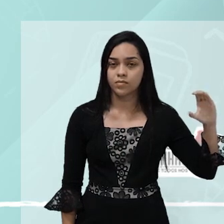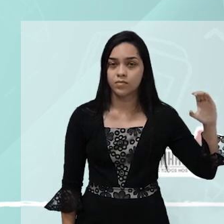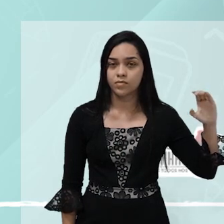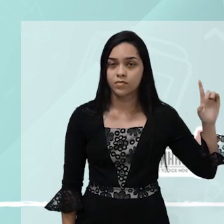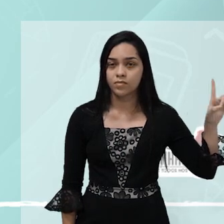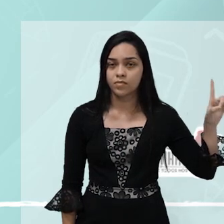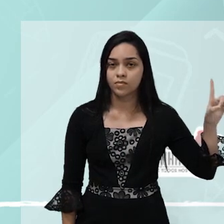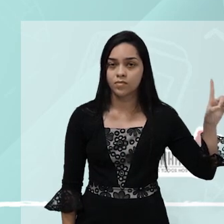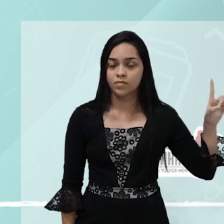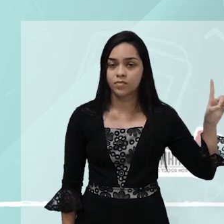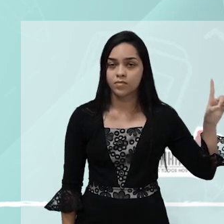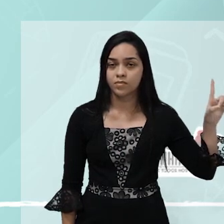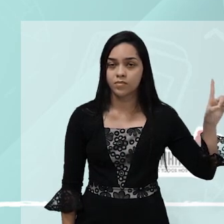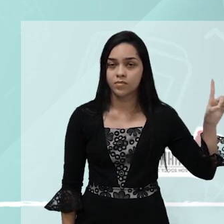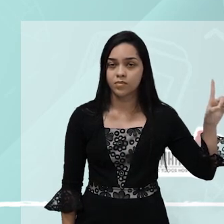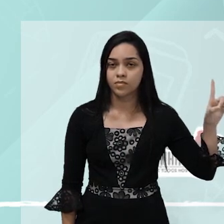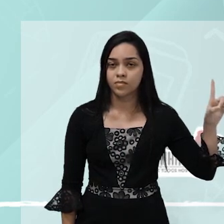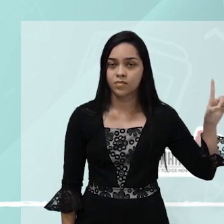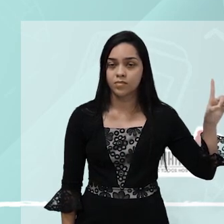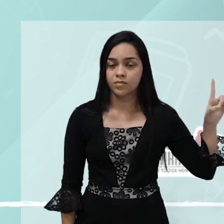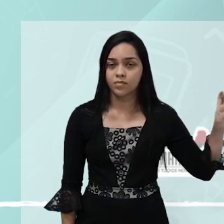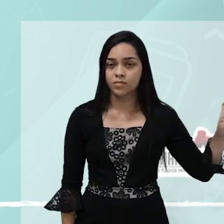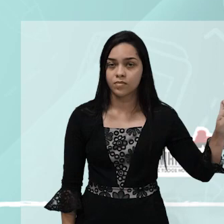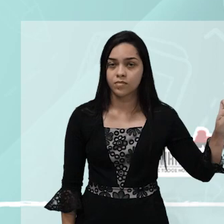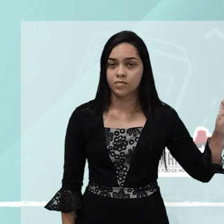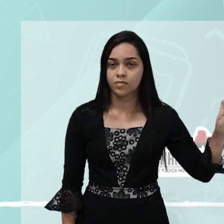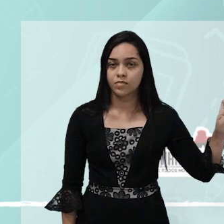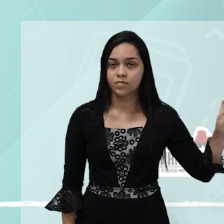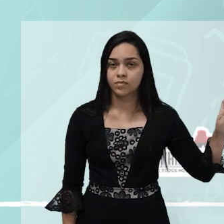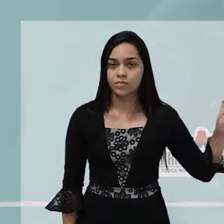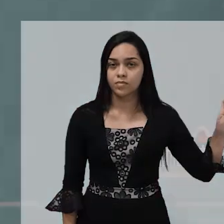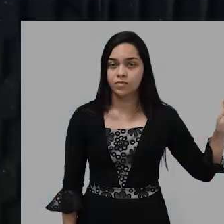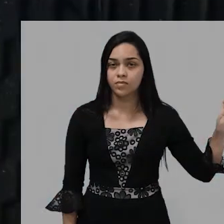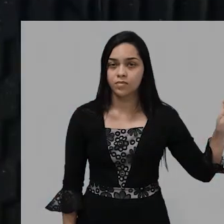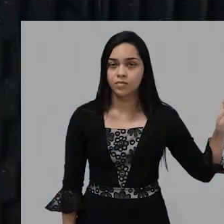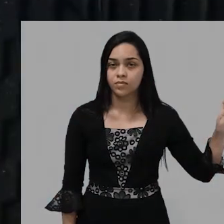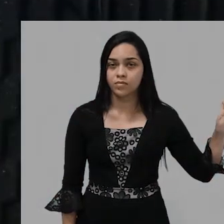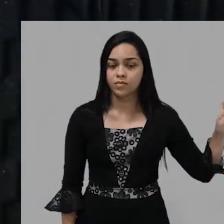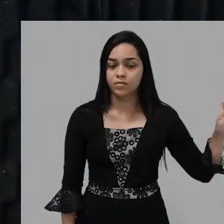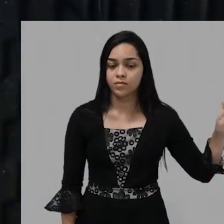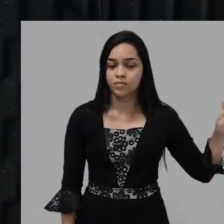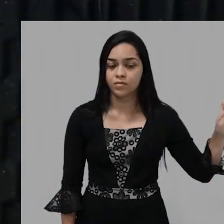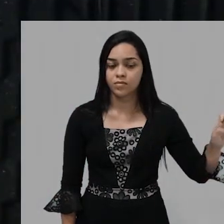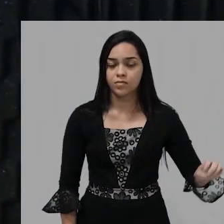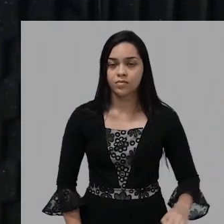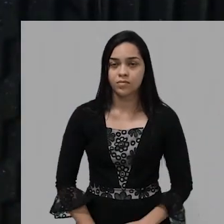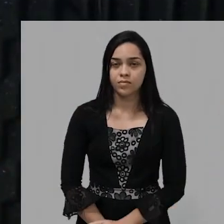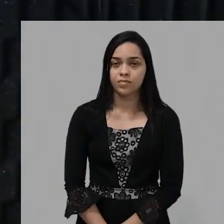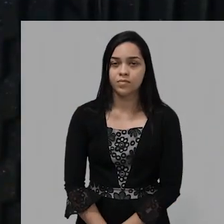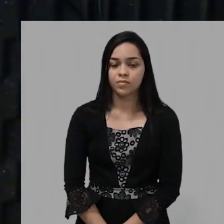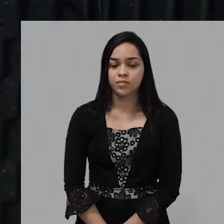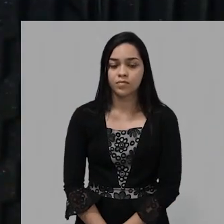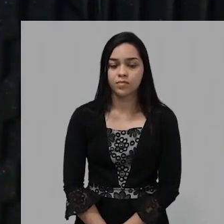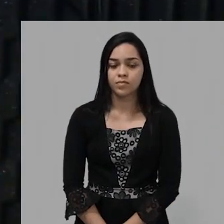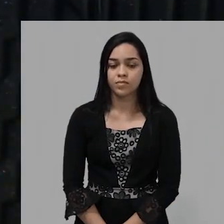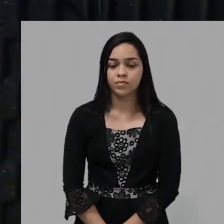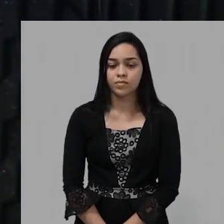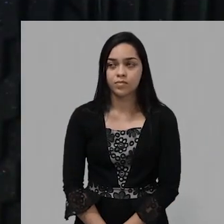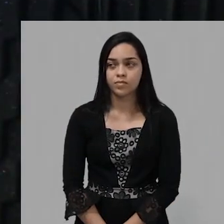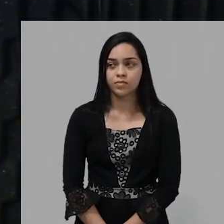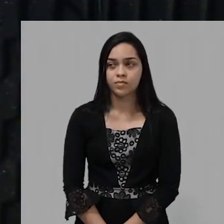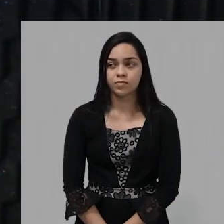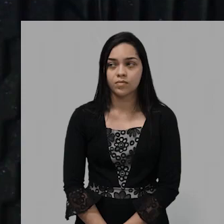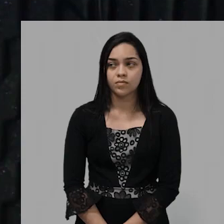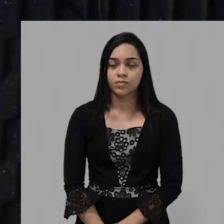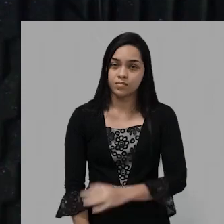C, A Guerra de Troia. Letra D, Os Lusíadas. Ou letra E, Dom Quixote. Essa